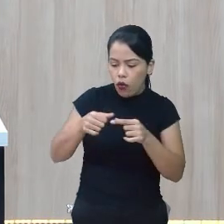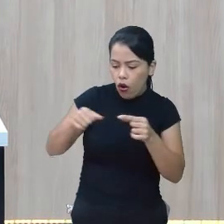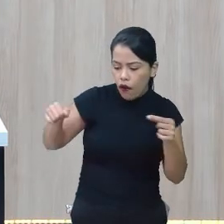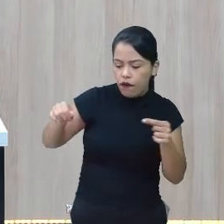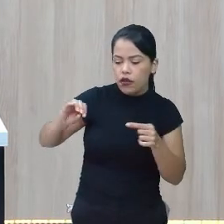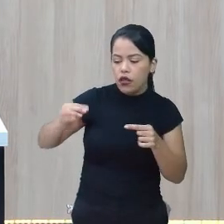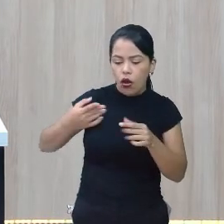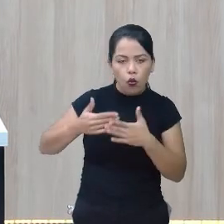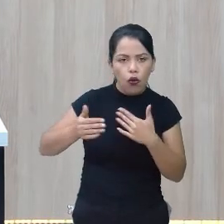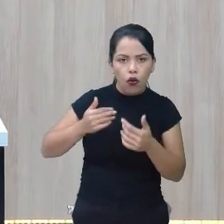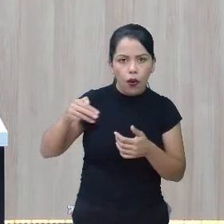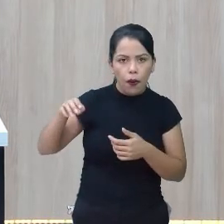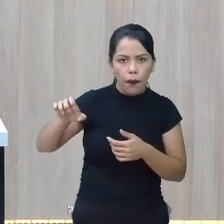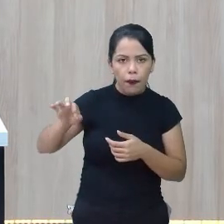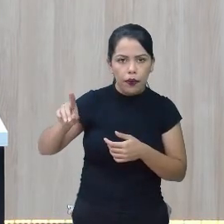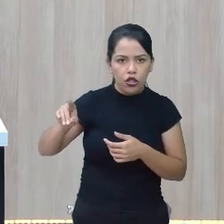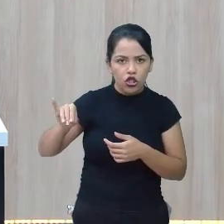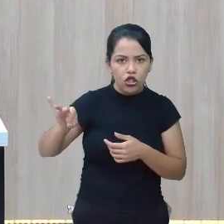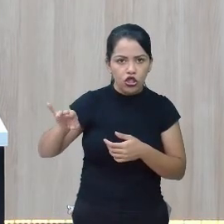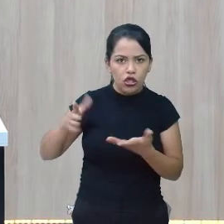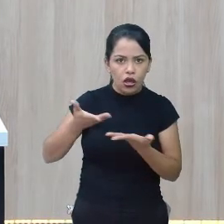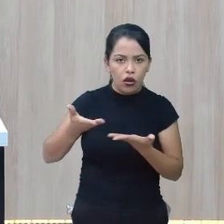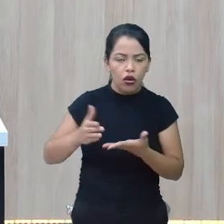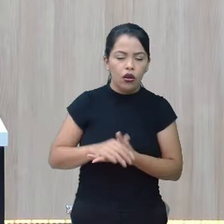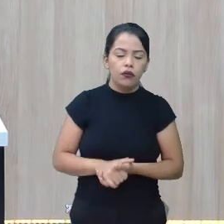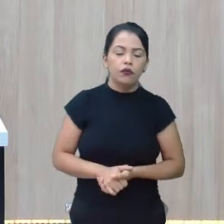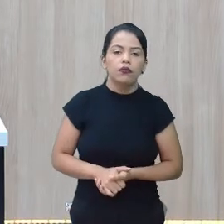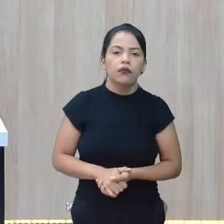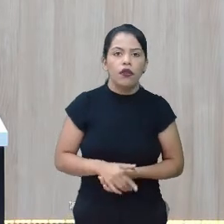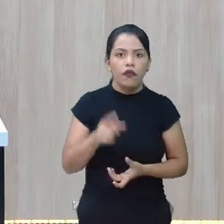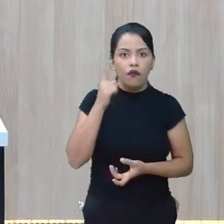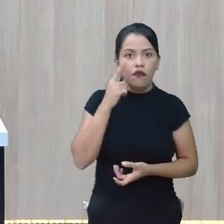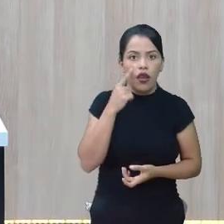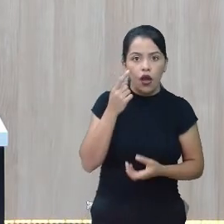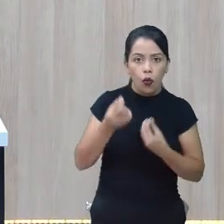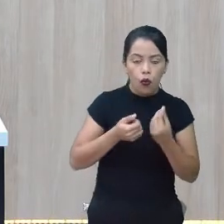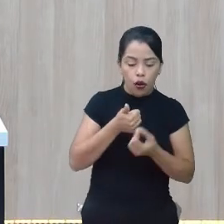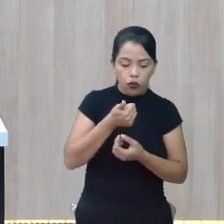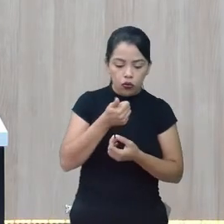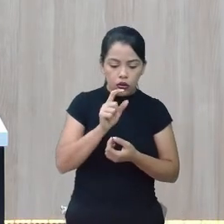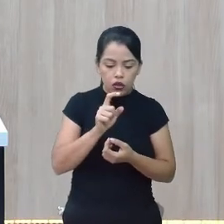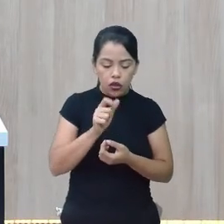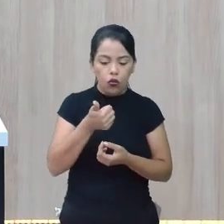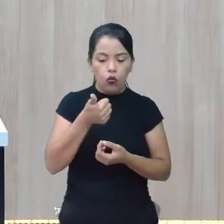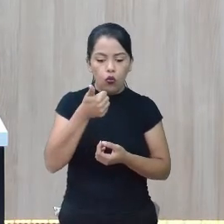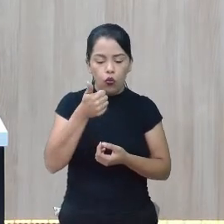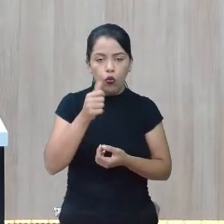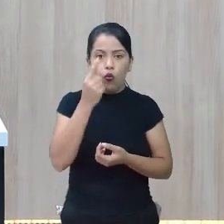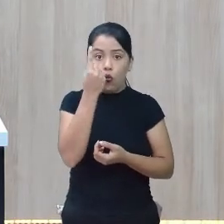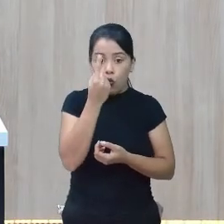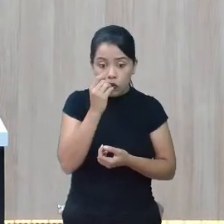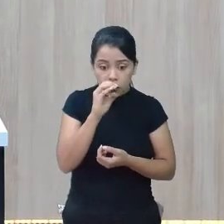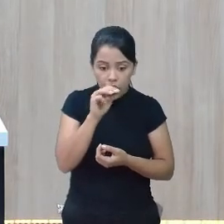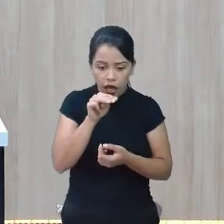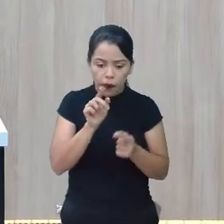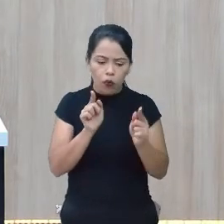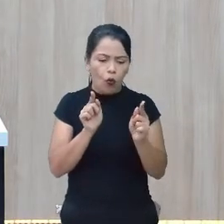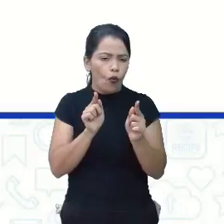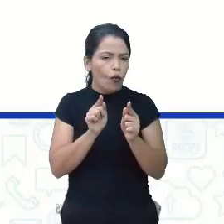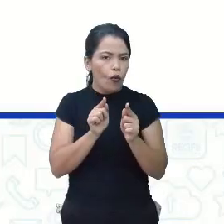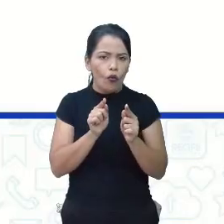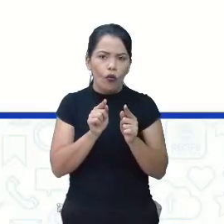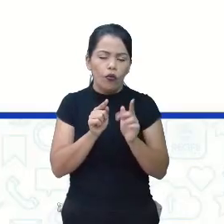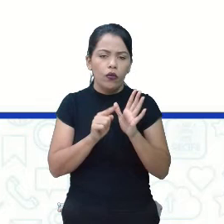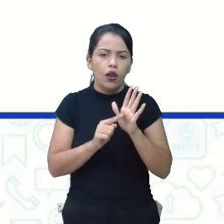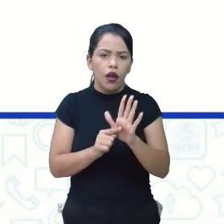ou sua fita métrica para fazer essa medição? Vê aí como 1 centímetro é pequenininho. Dá uma olhadinha aqui nessa imagem. A gente está trazendo